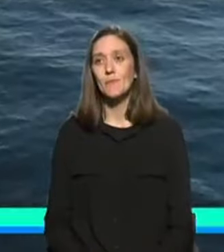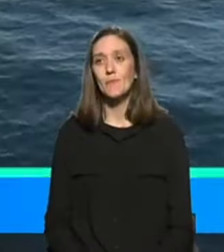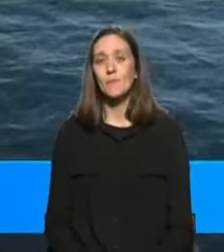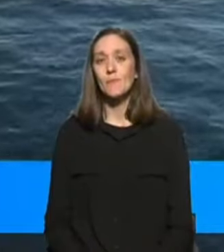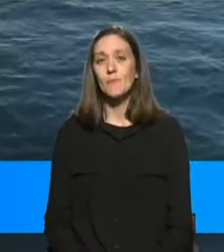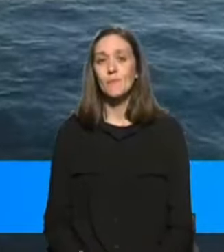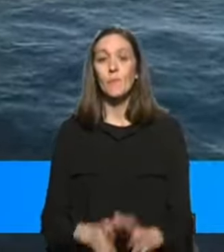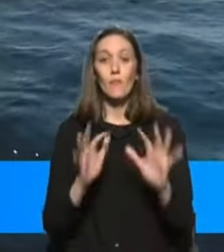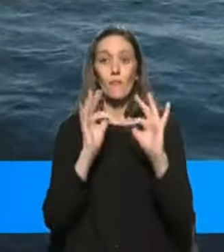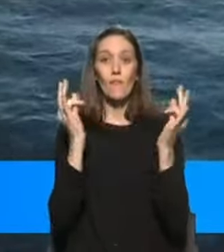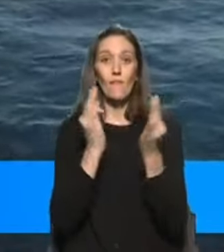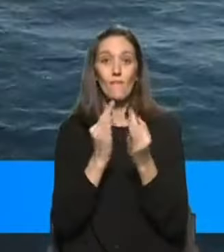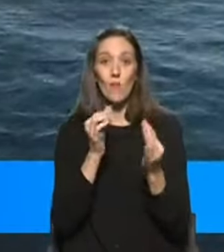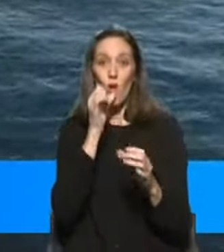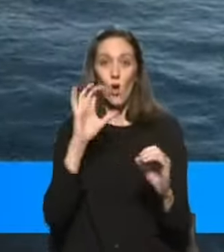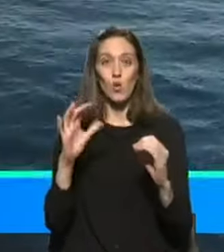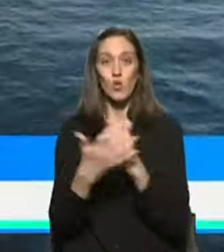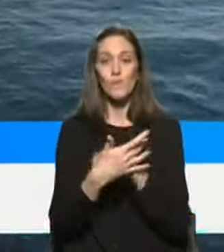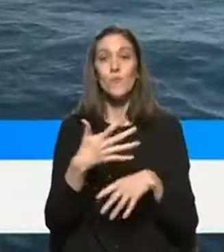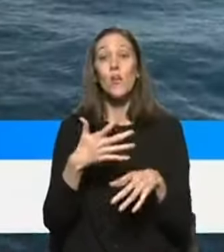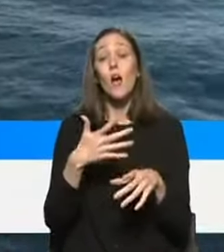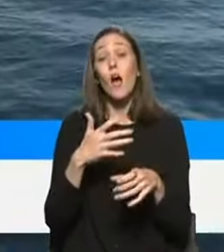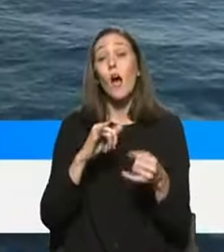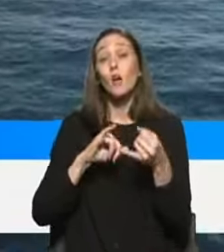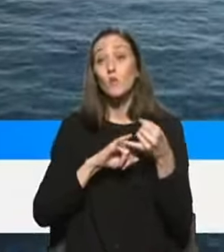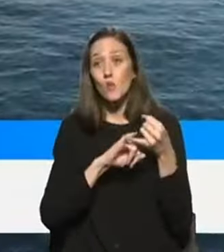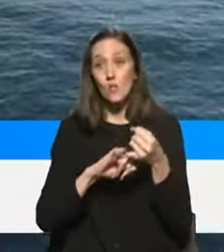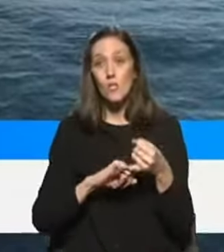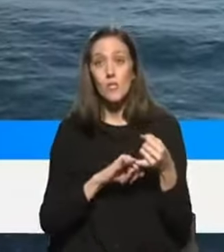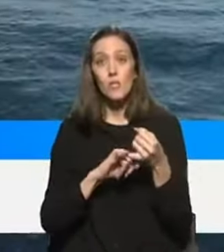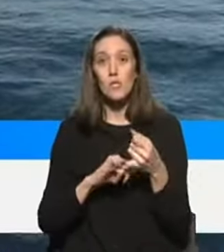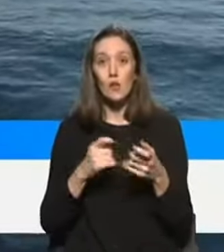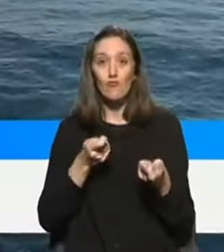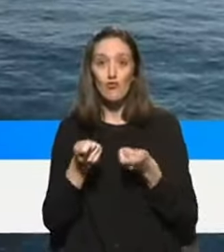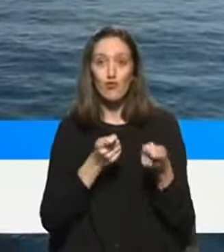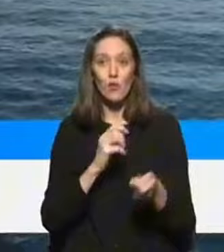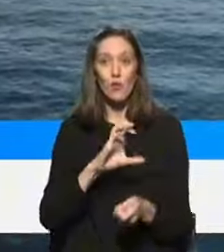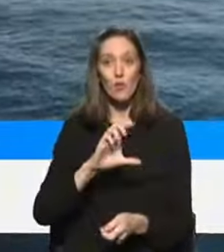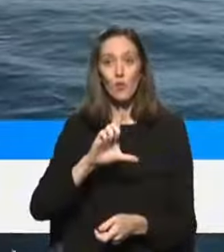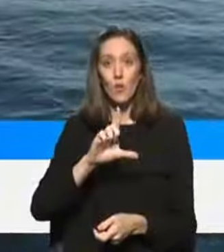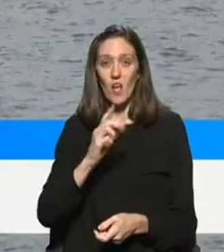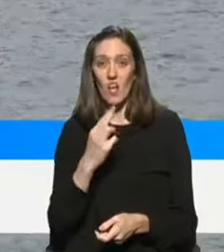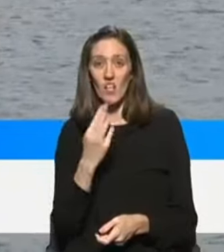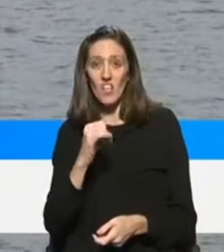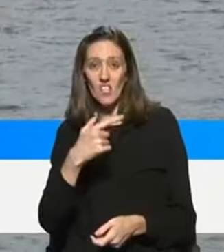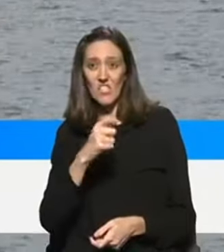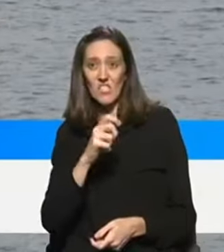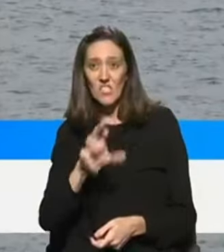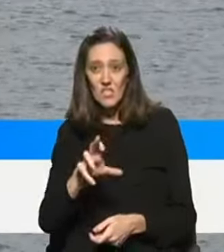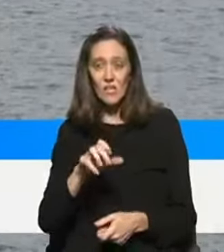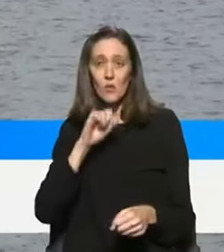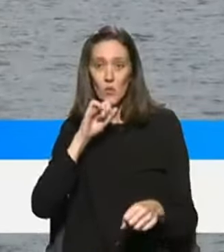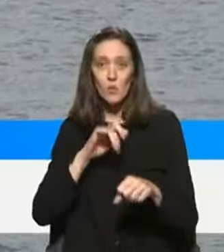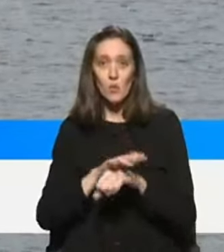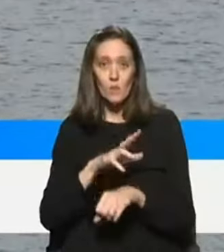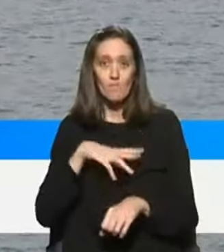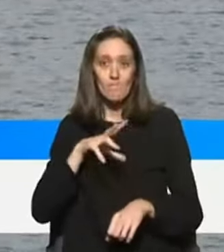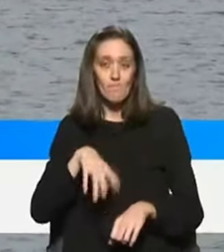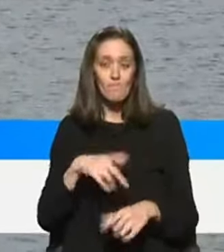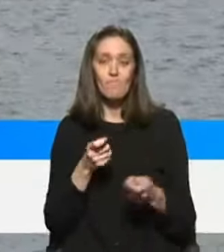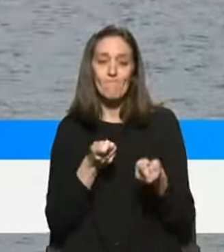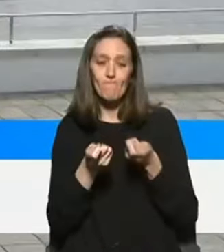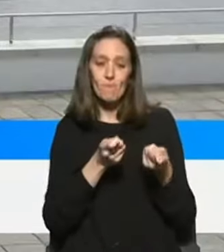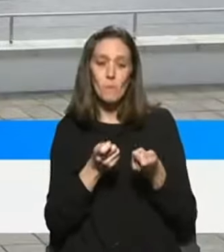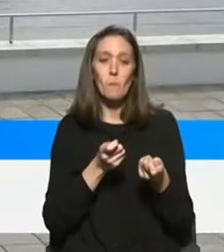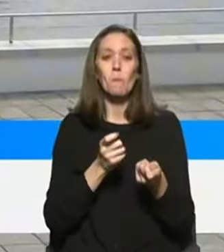A Fórum Oceano, associação que é a gestora do cluster do mar português, é responsável pela operacionalização do Hub